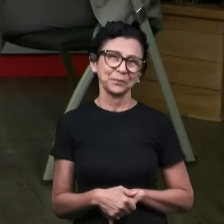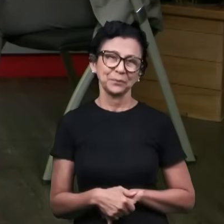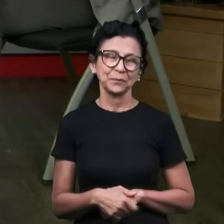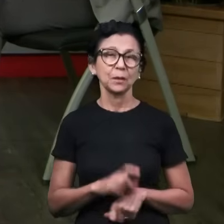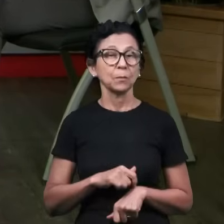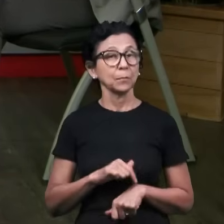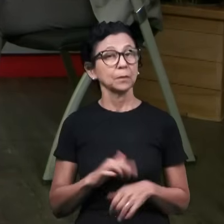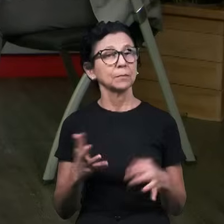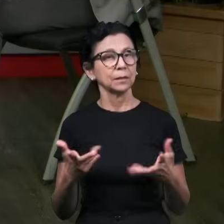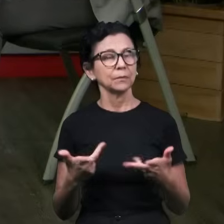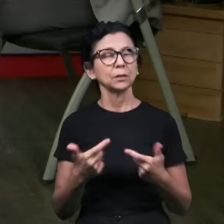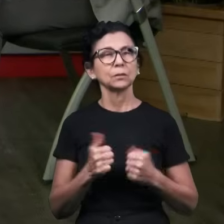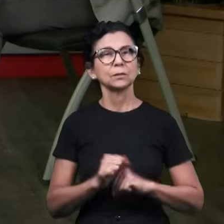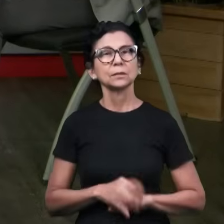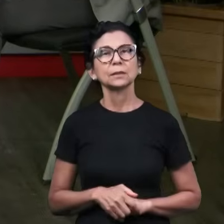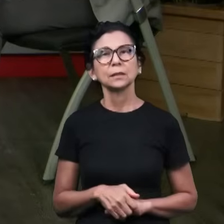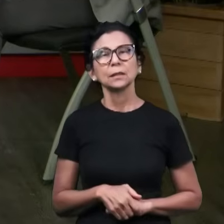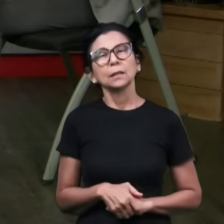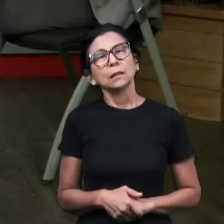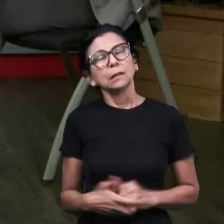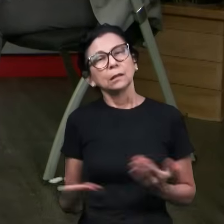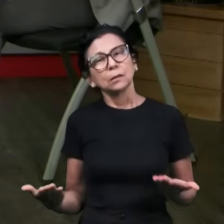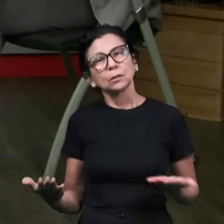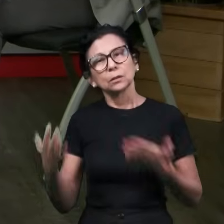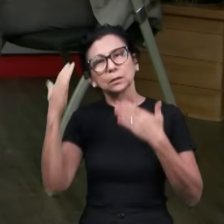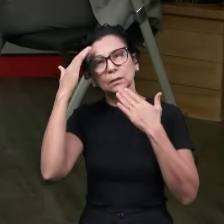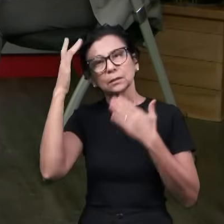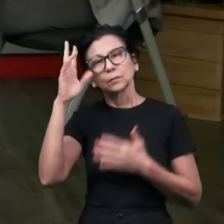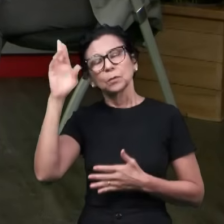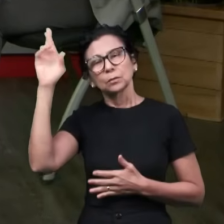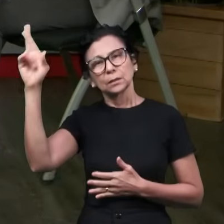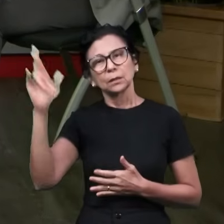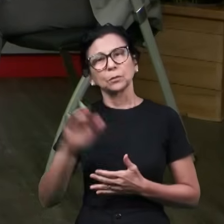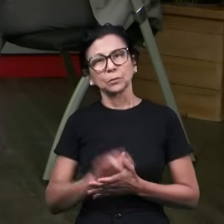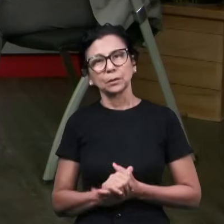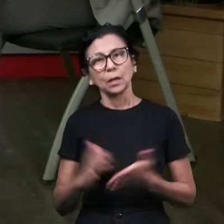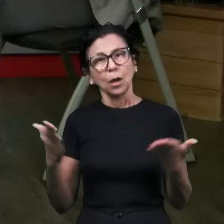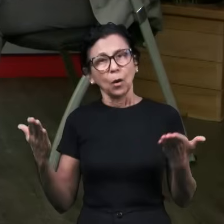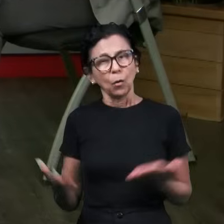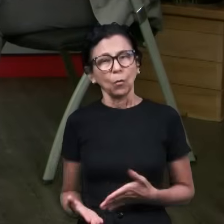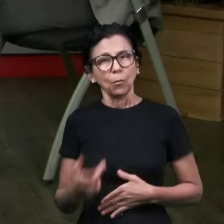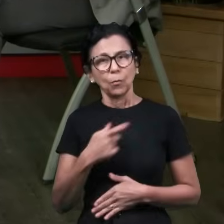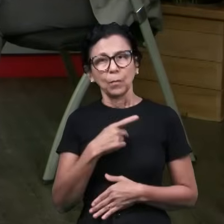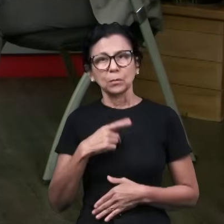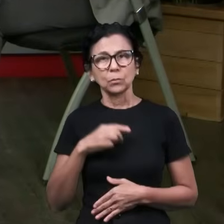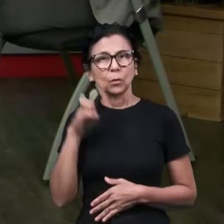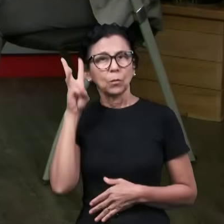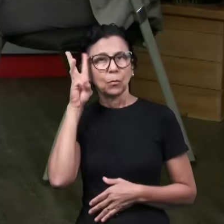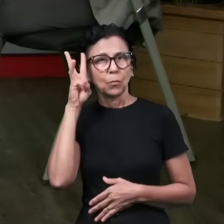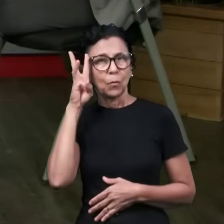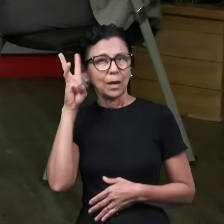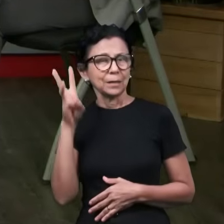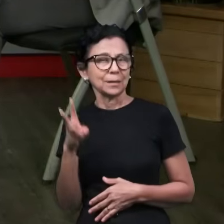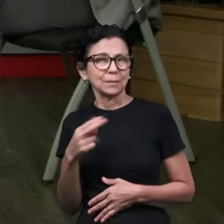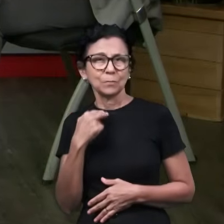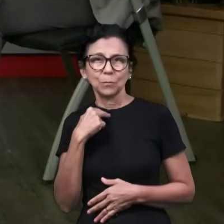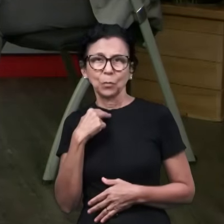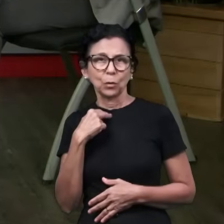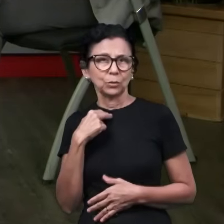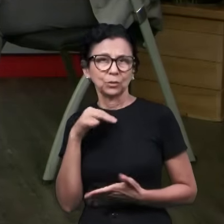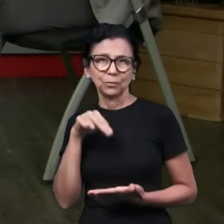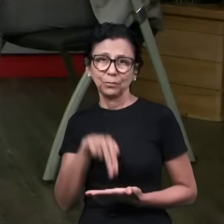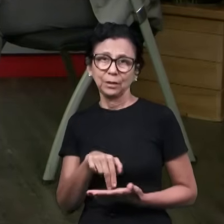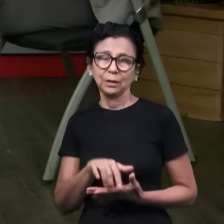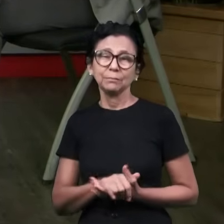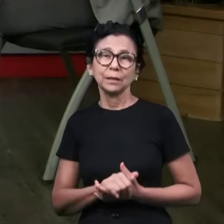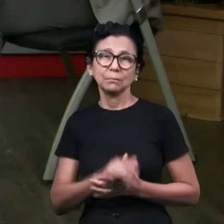ao Senhor por isso. Amém. Hoje, o pastor Wallace não pôde estar presente por uma questão de um tratamento que ele está fazendo, coisa de